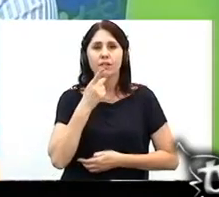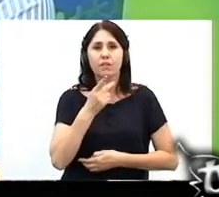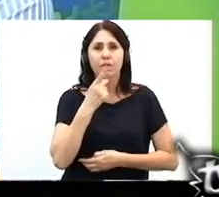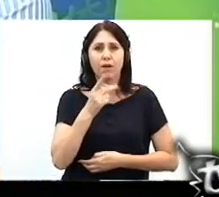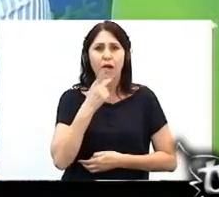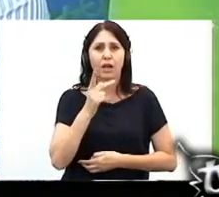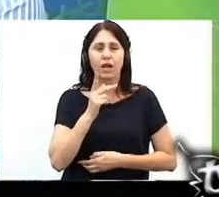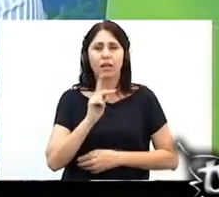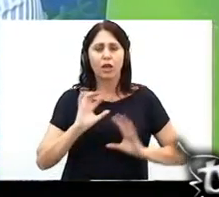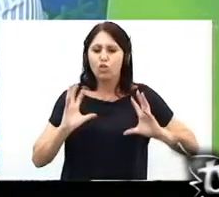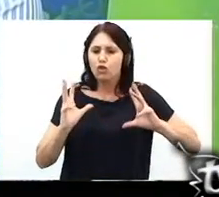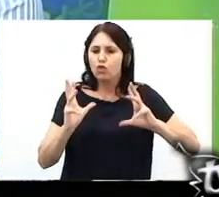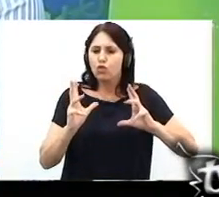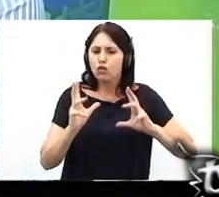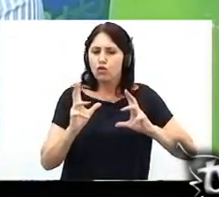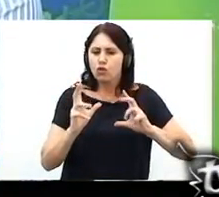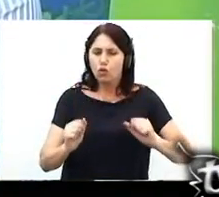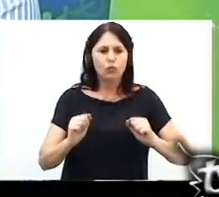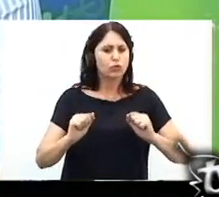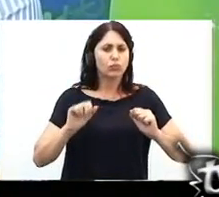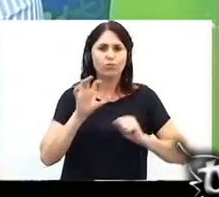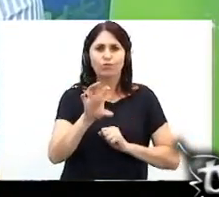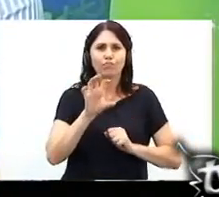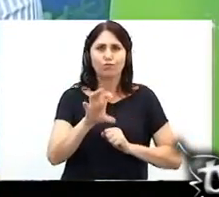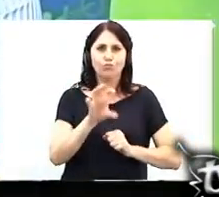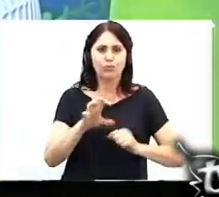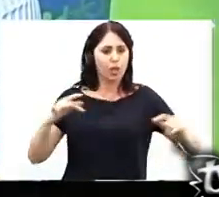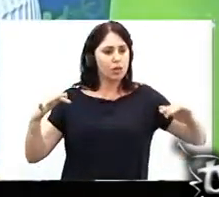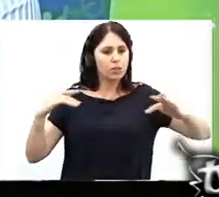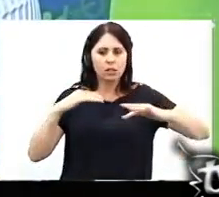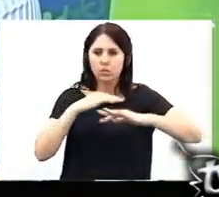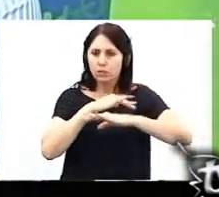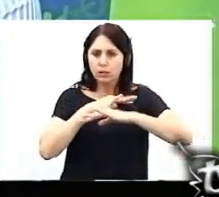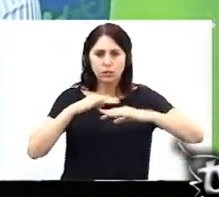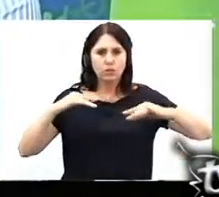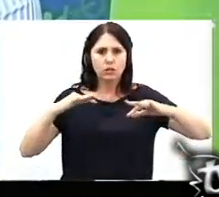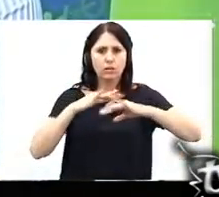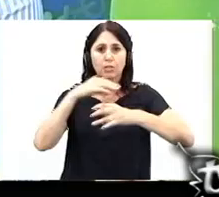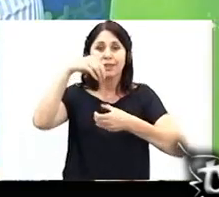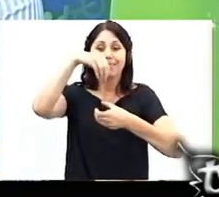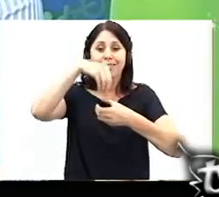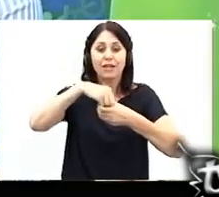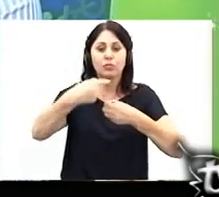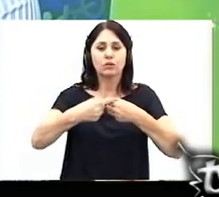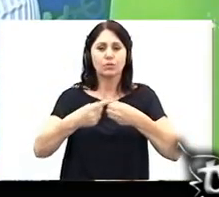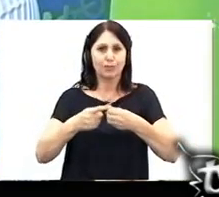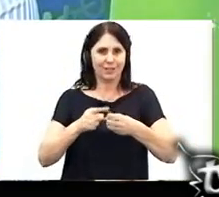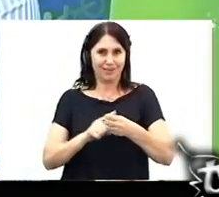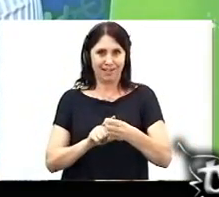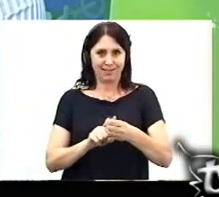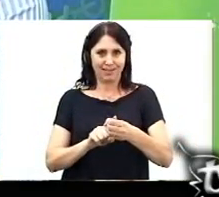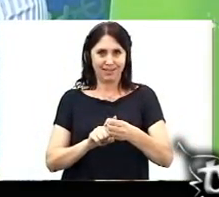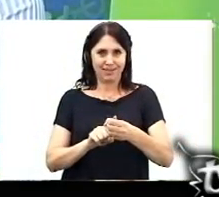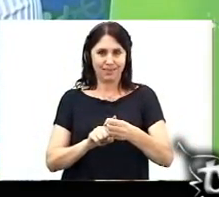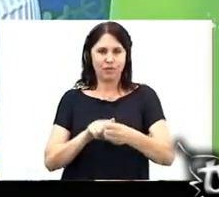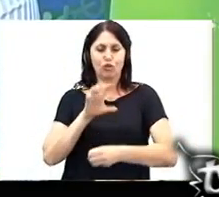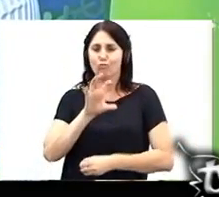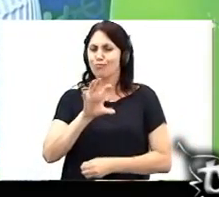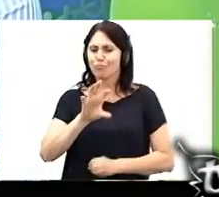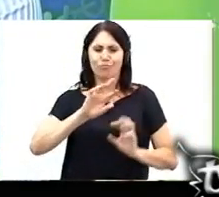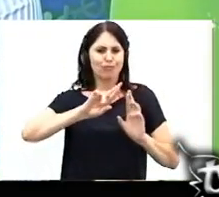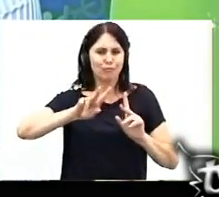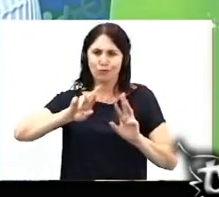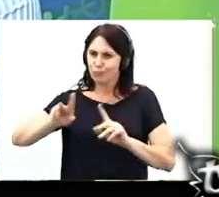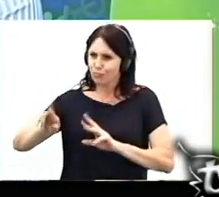urbana? Em linhas gerais, o conceito de mobilidade urbana diz respeito a toda e qualquer forma de deslocamento